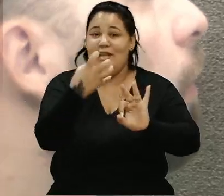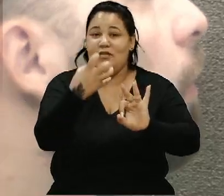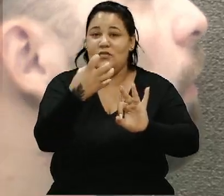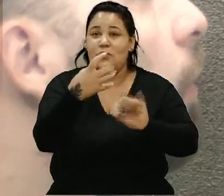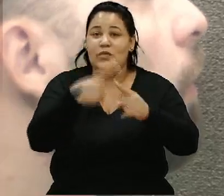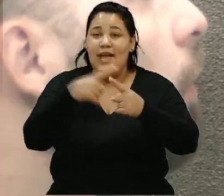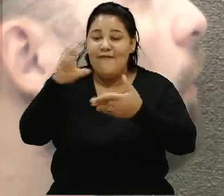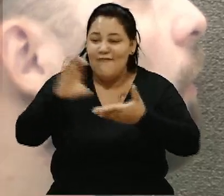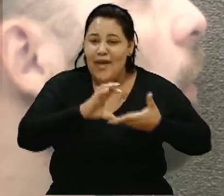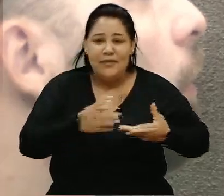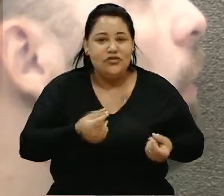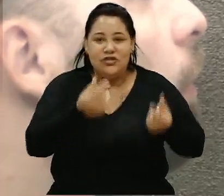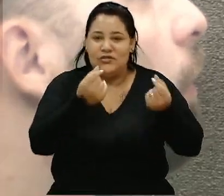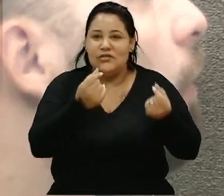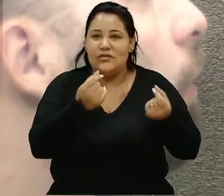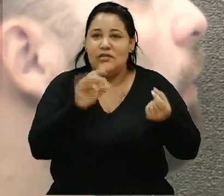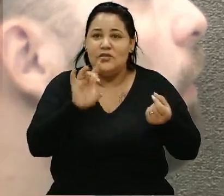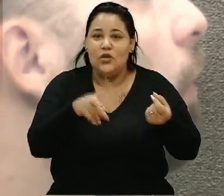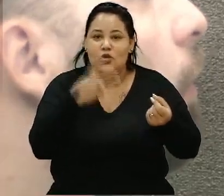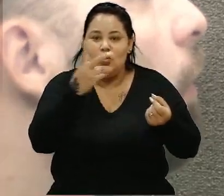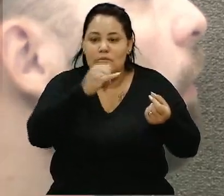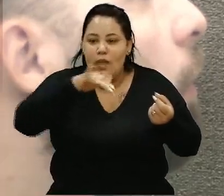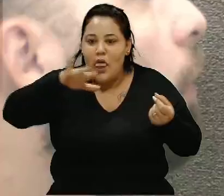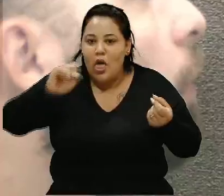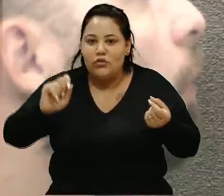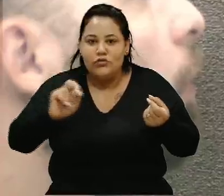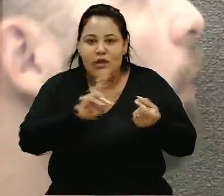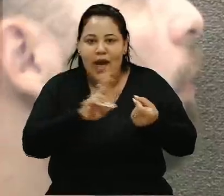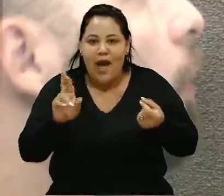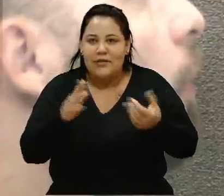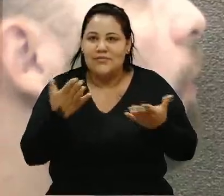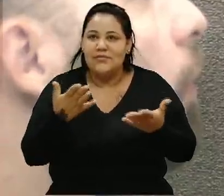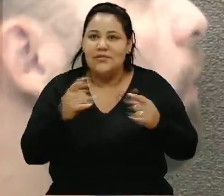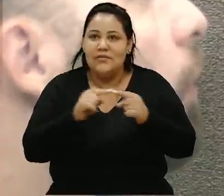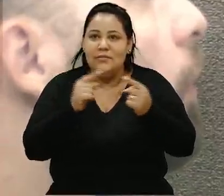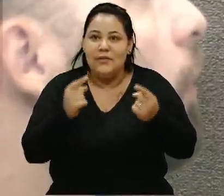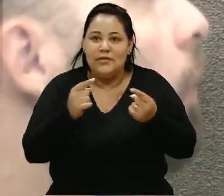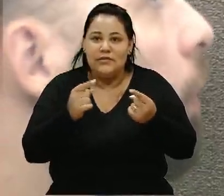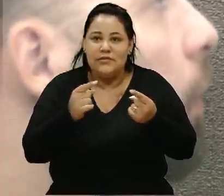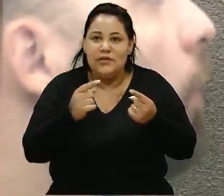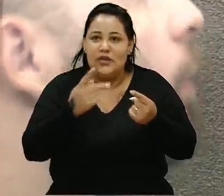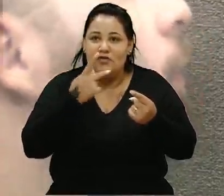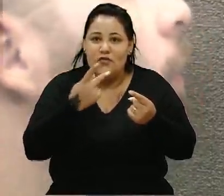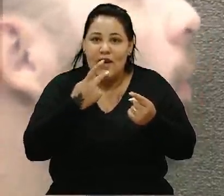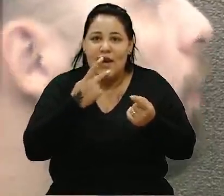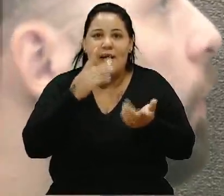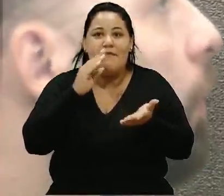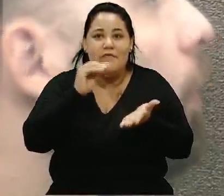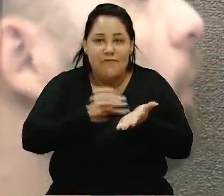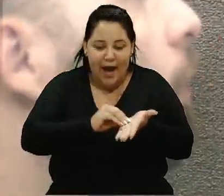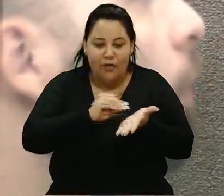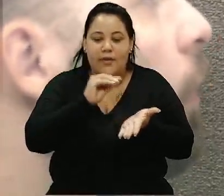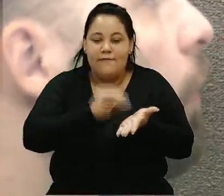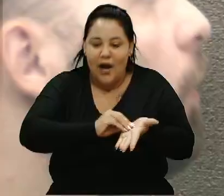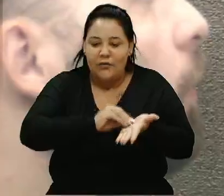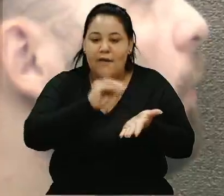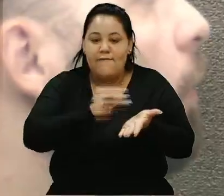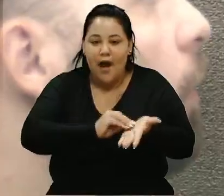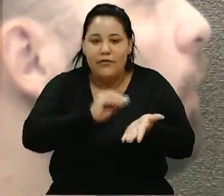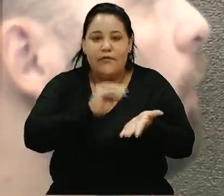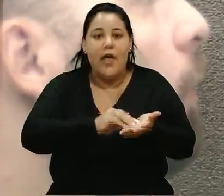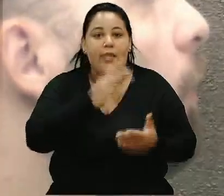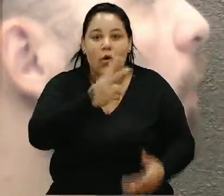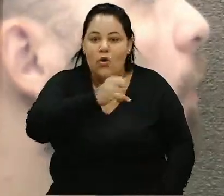Como o senhor disse, são só 2 milhões de reais, mas toda hora a gente está dizendo que falta recurso. Então, são 2 milhões de